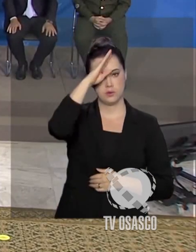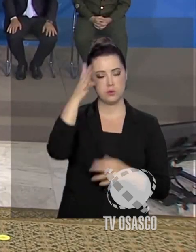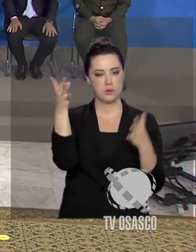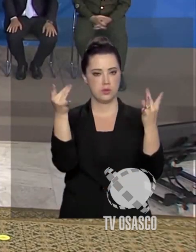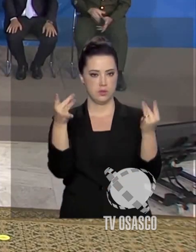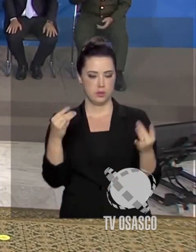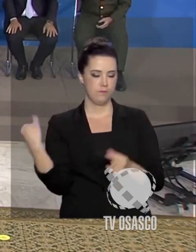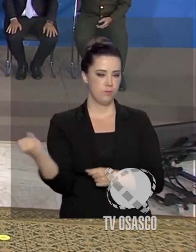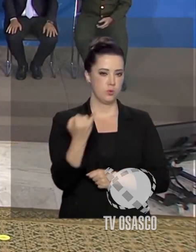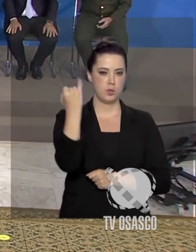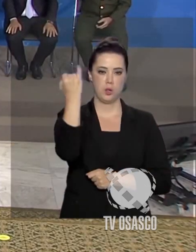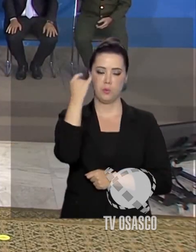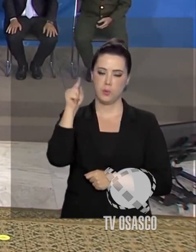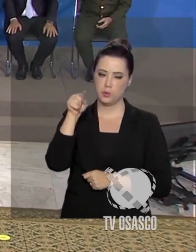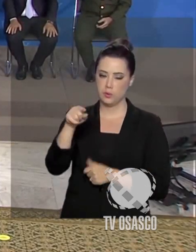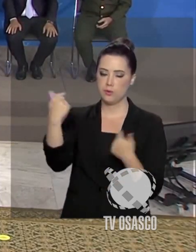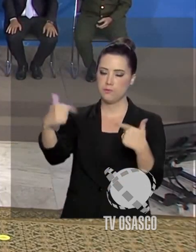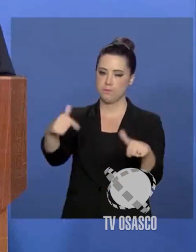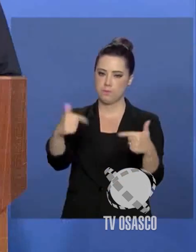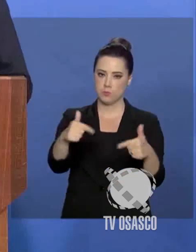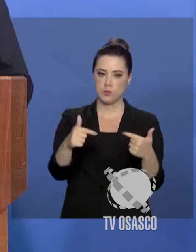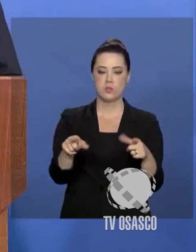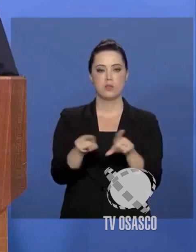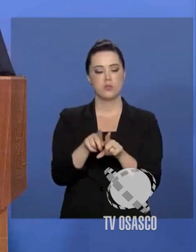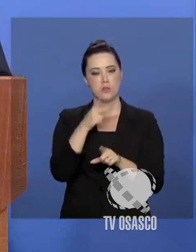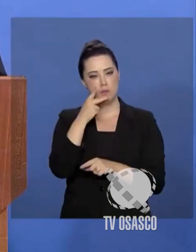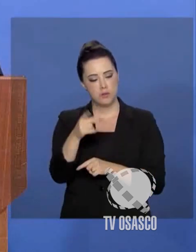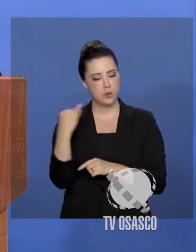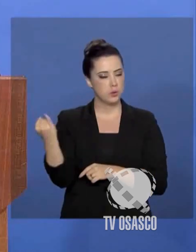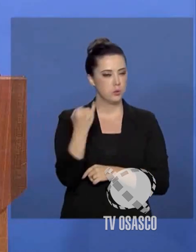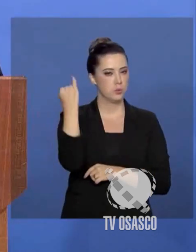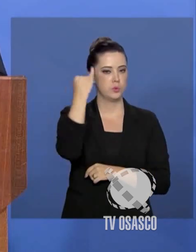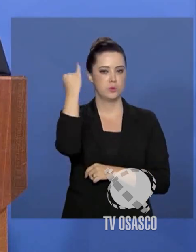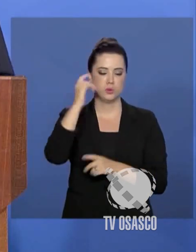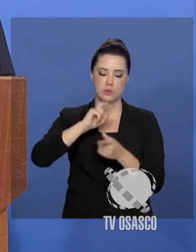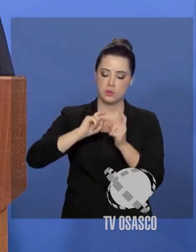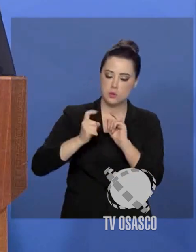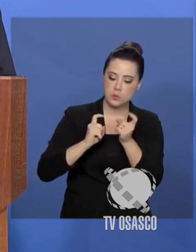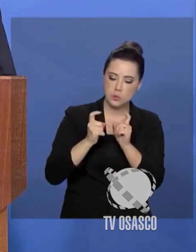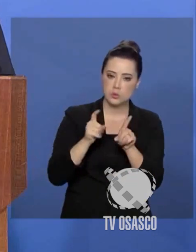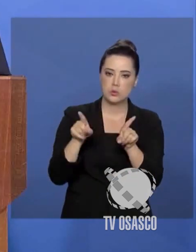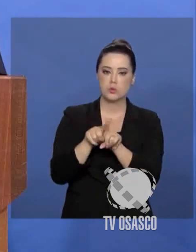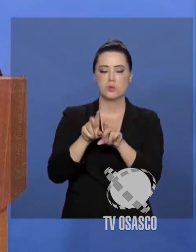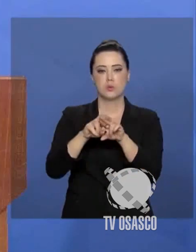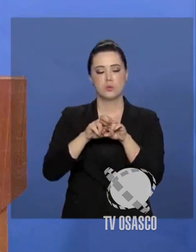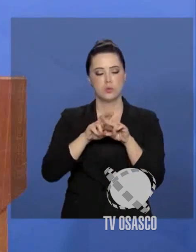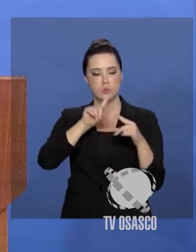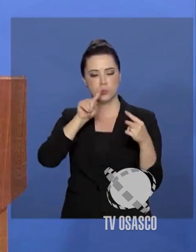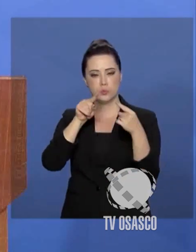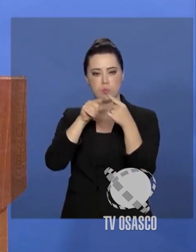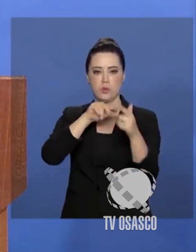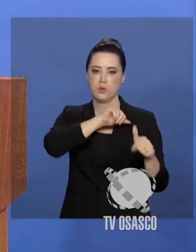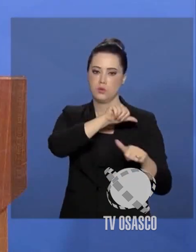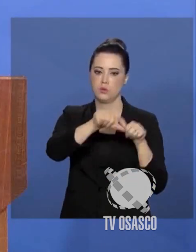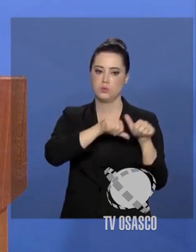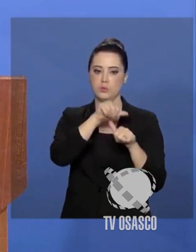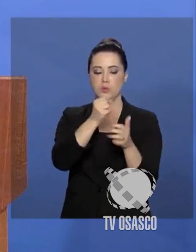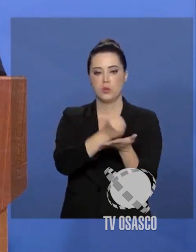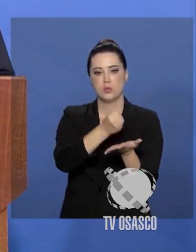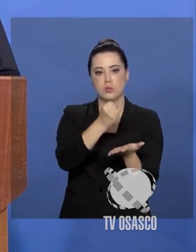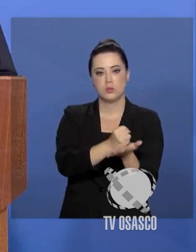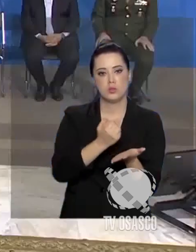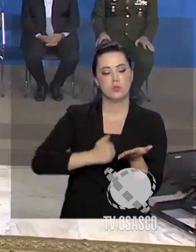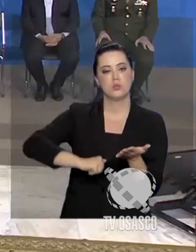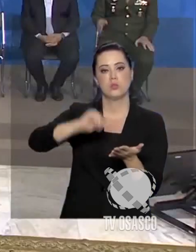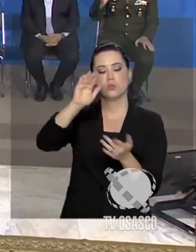destacou a importância desses trabalhadores e comentou que a reforma administrativa, que prevê mudanças na contratação de mais